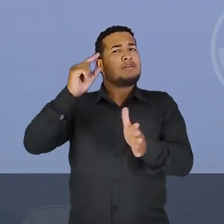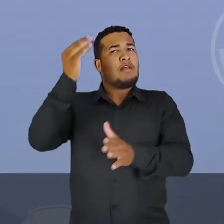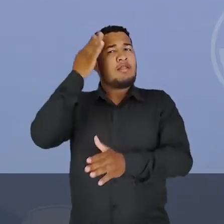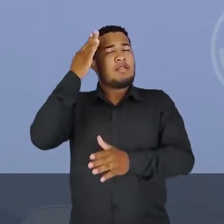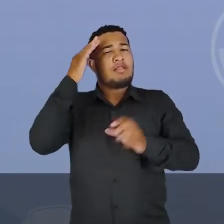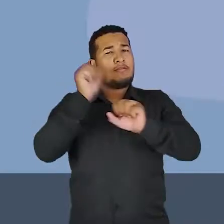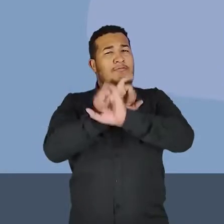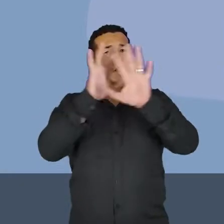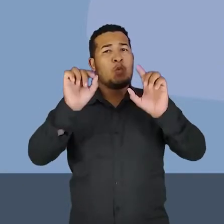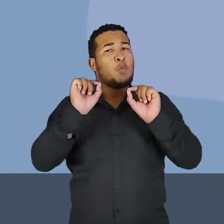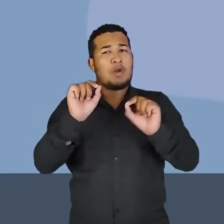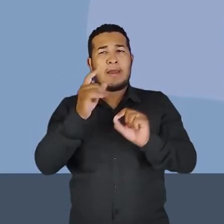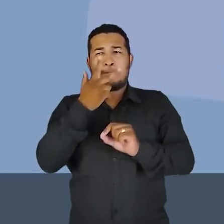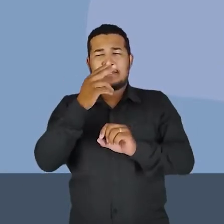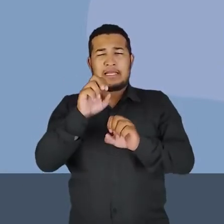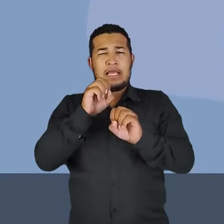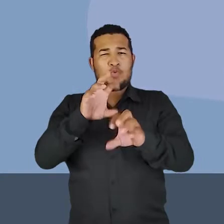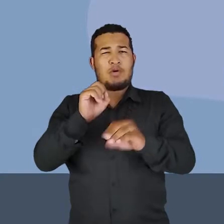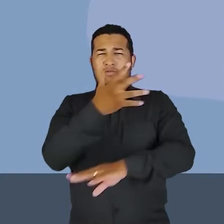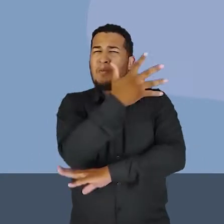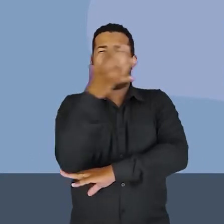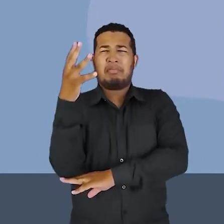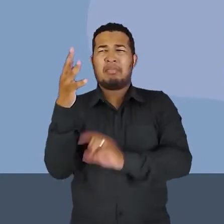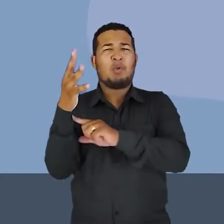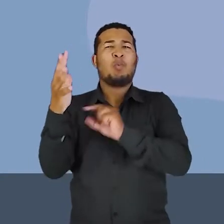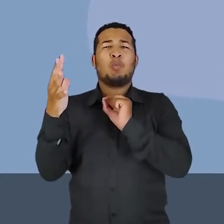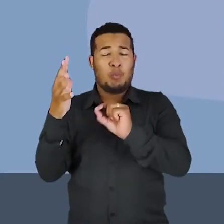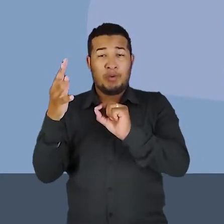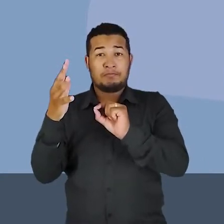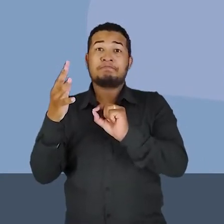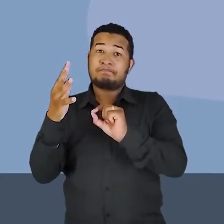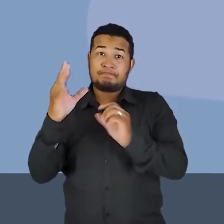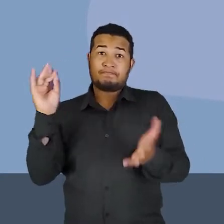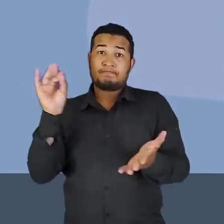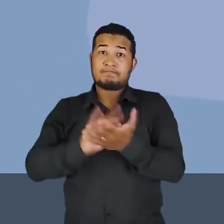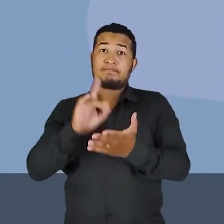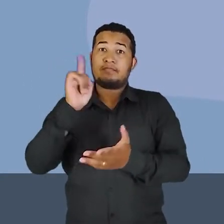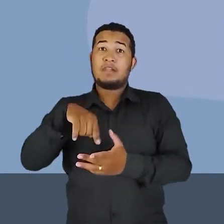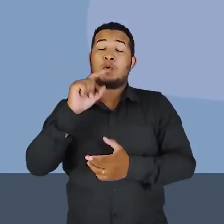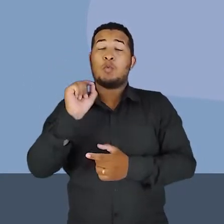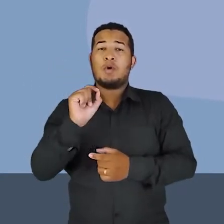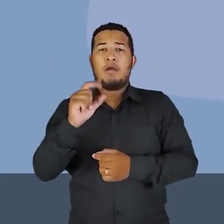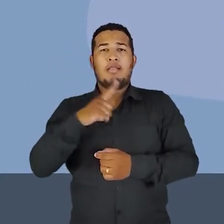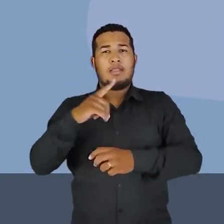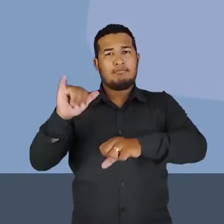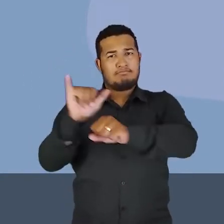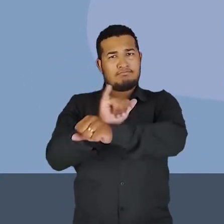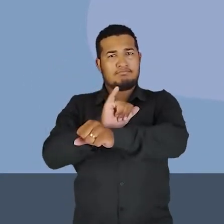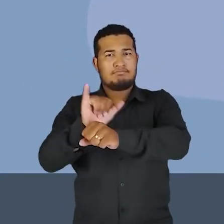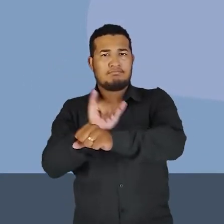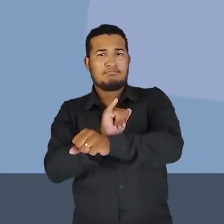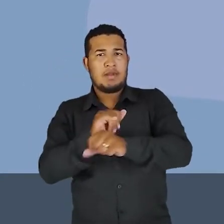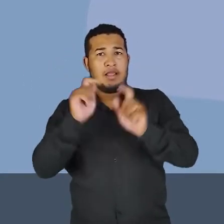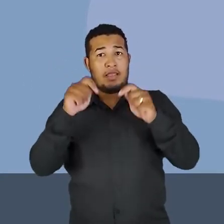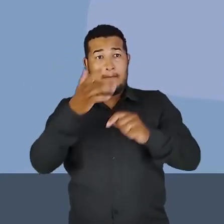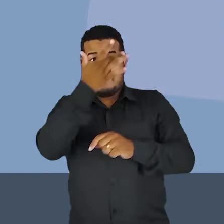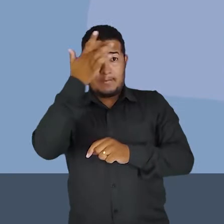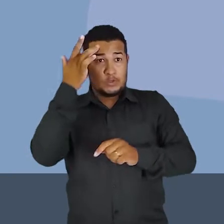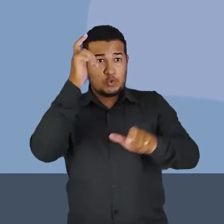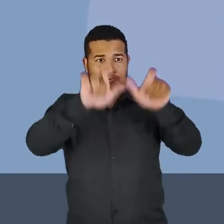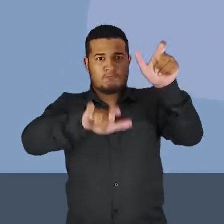ambiental. Observe na imagem. Entende-se como educação ambiental os processos por meio dos quais o